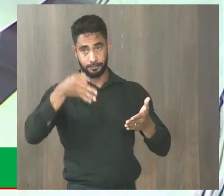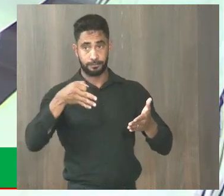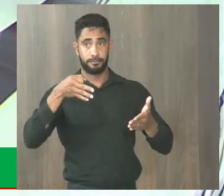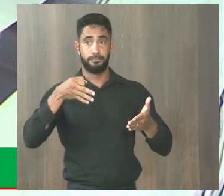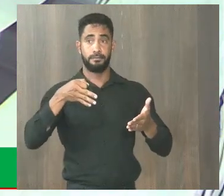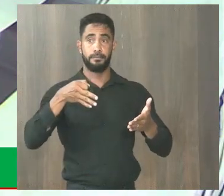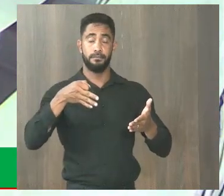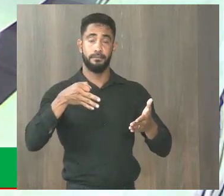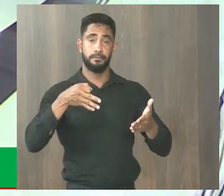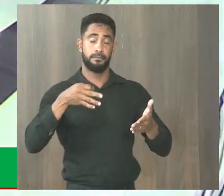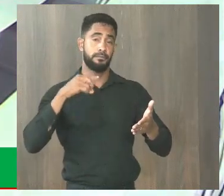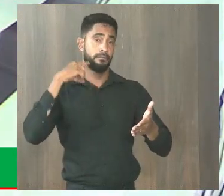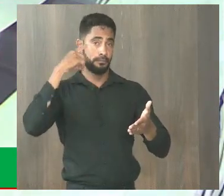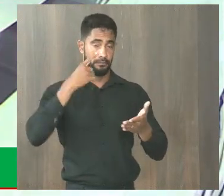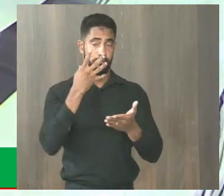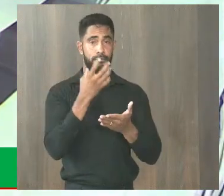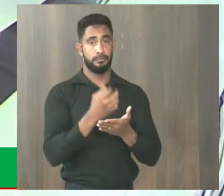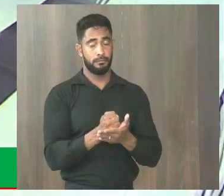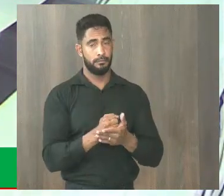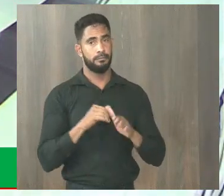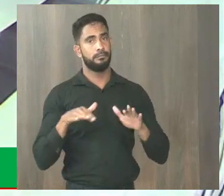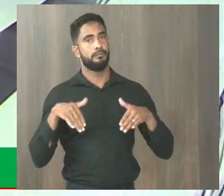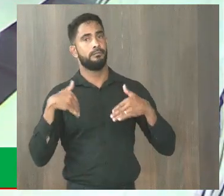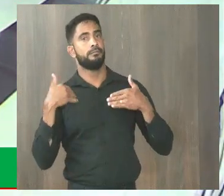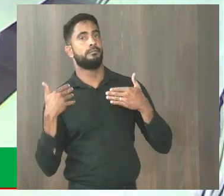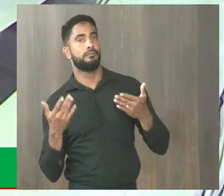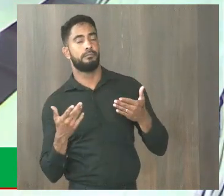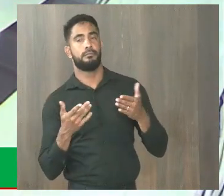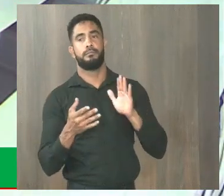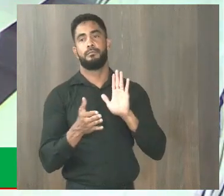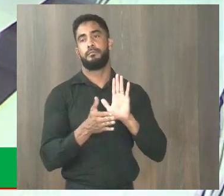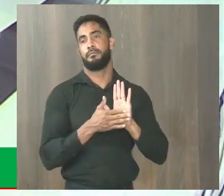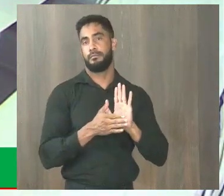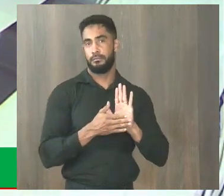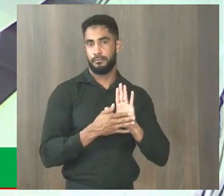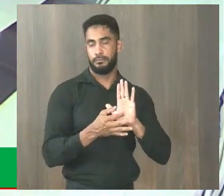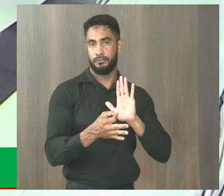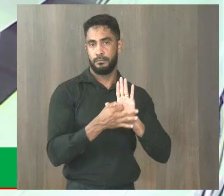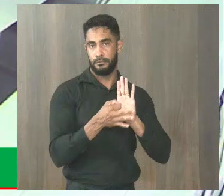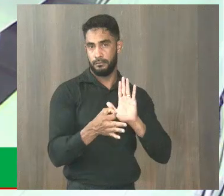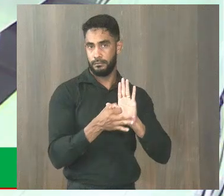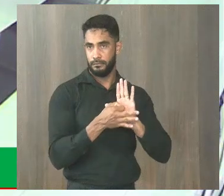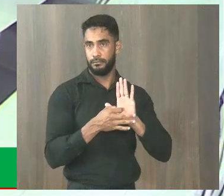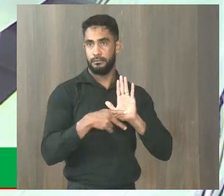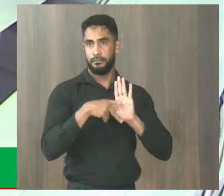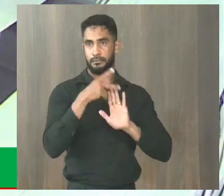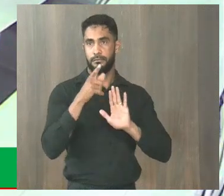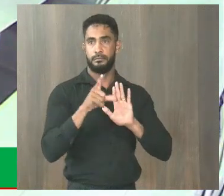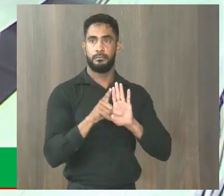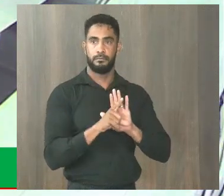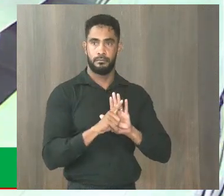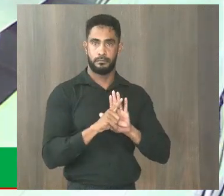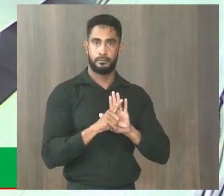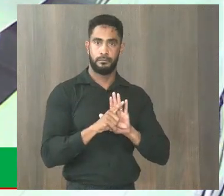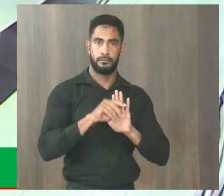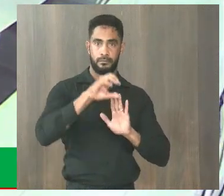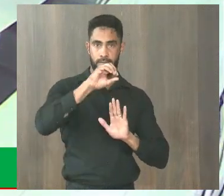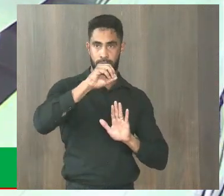proposição favorável. Conclusão. Em face do exposto, concluímos pela juridicidade e pela legalidade do projeto de lei